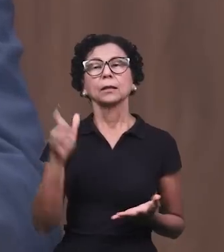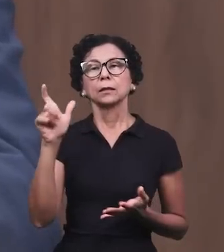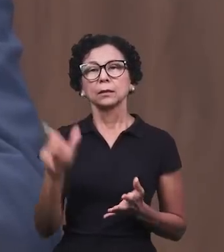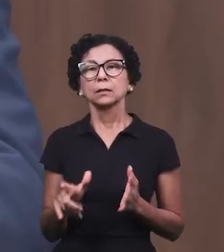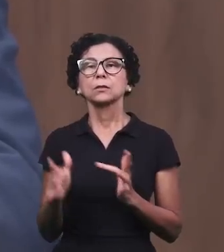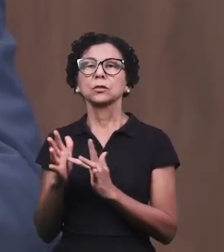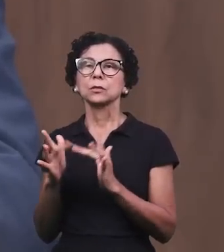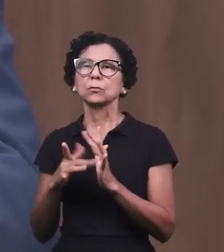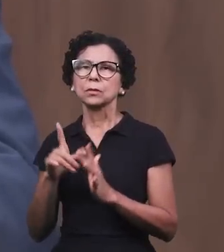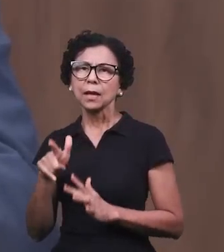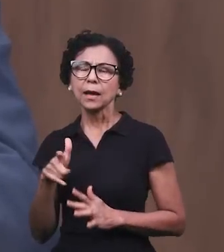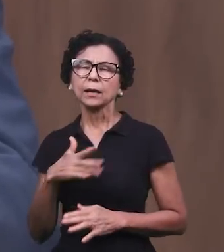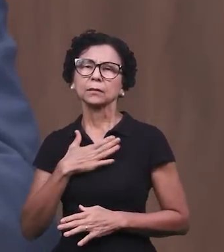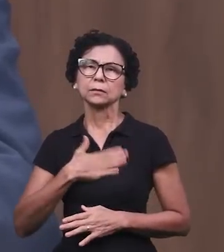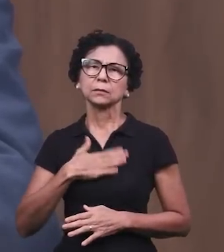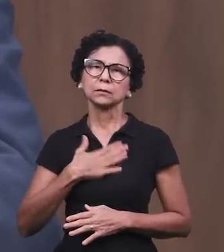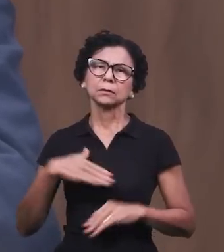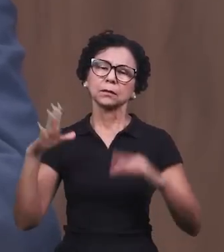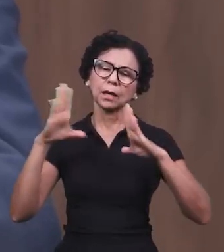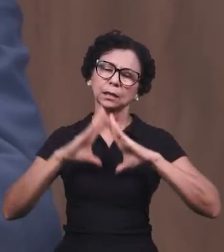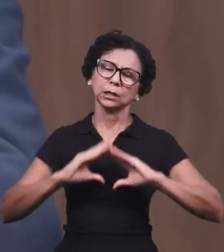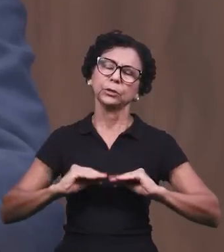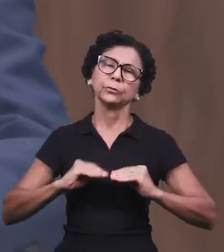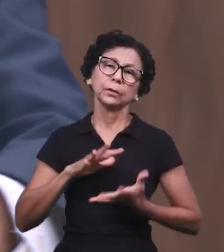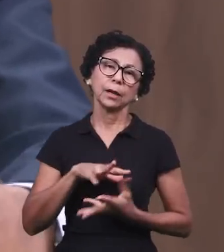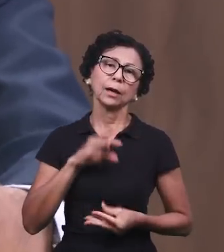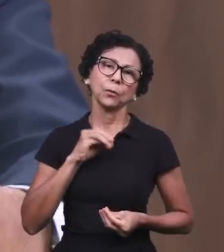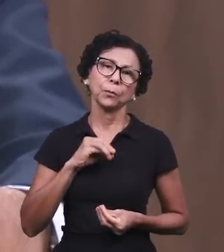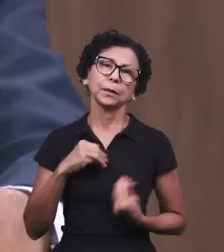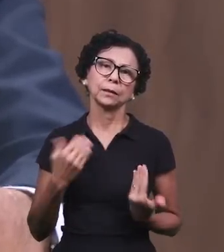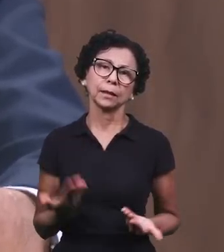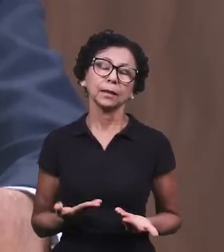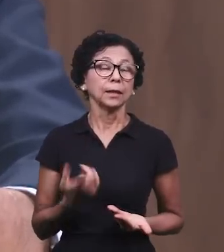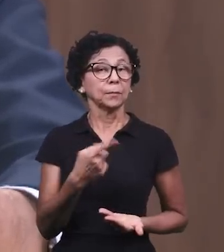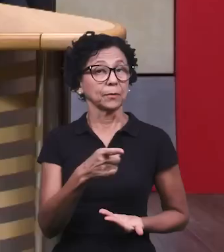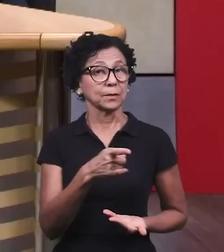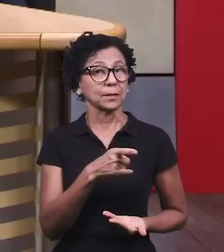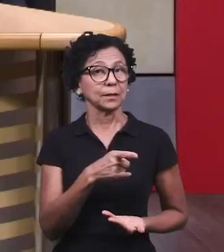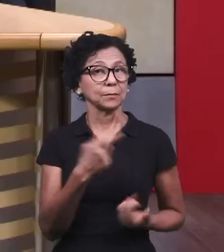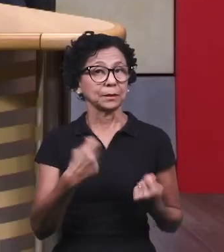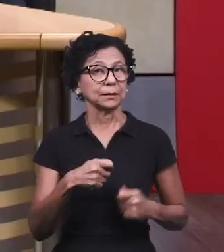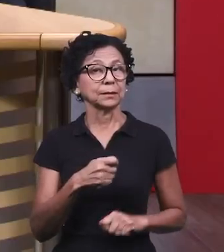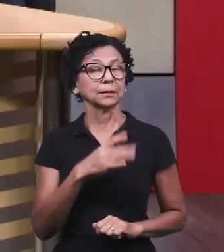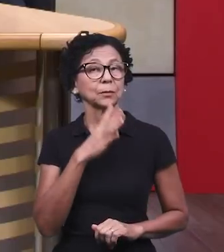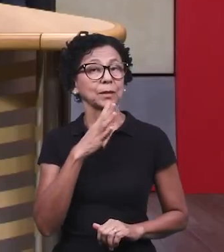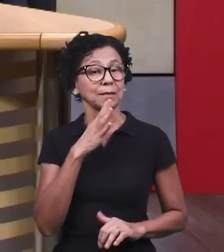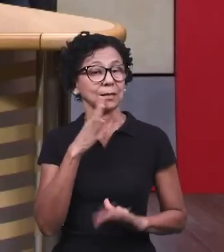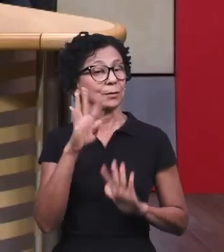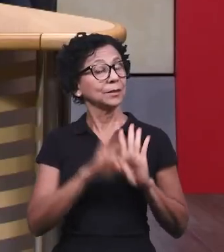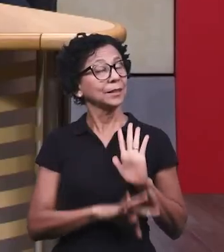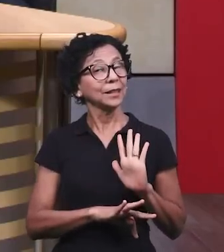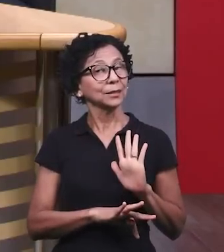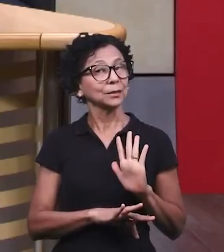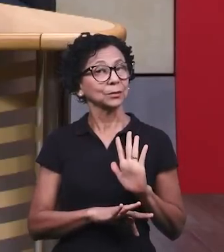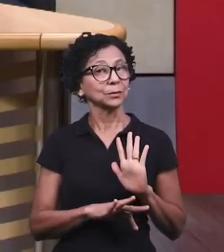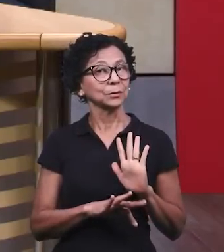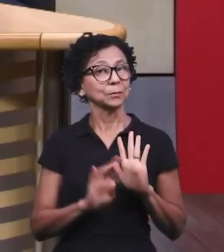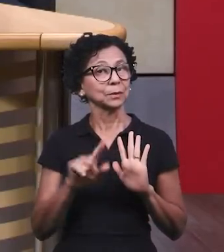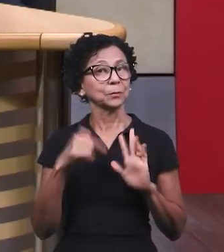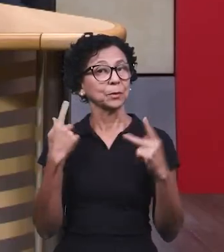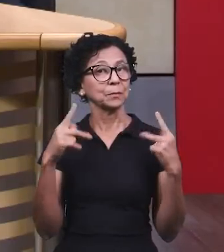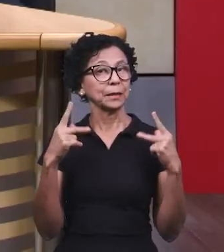você desenvolver isso, é necessário que você conheça o texto, para poder você desenvolver isso. Você, por exemplo, se